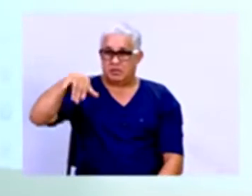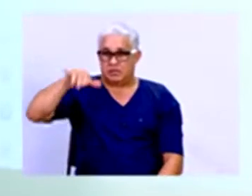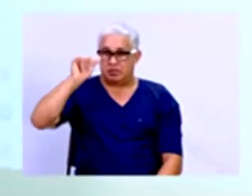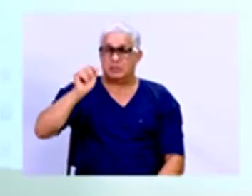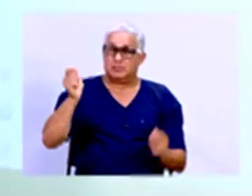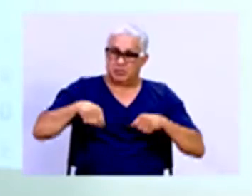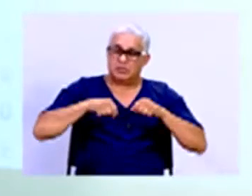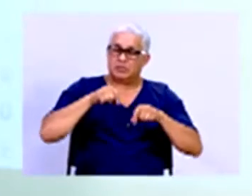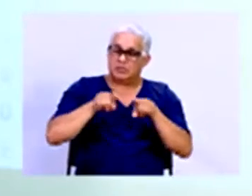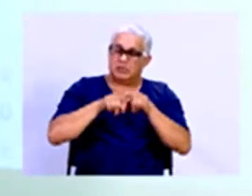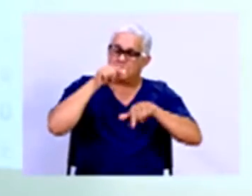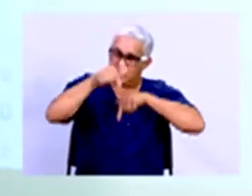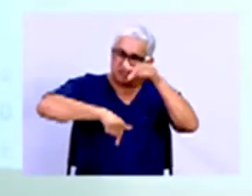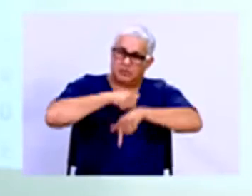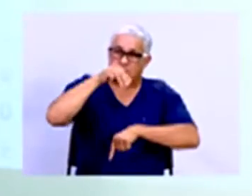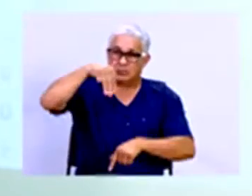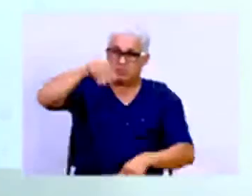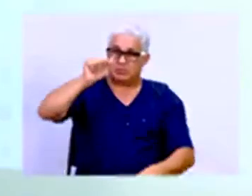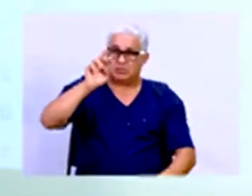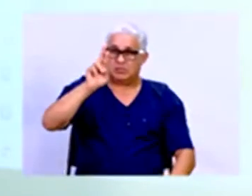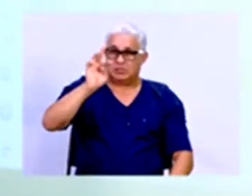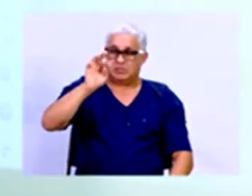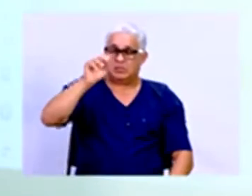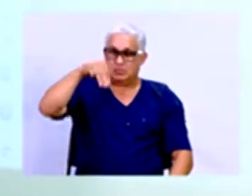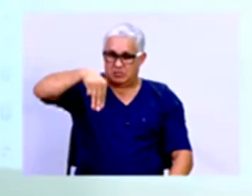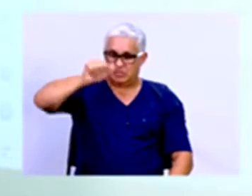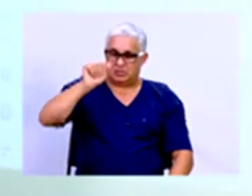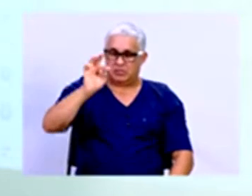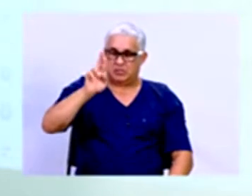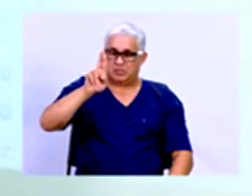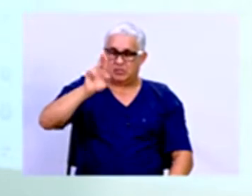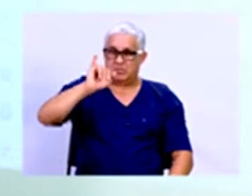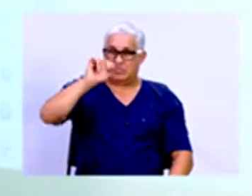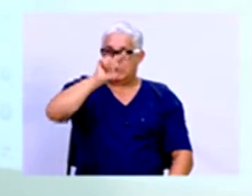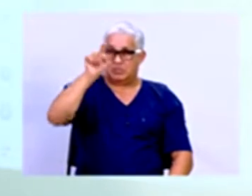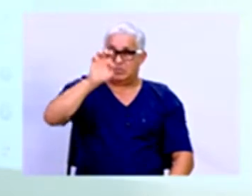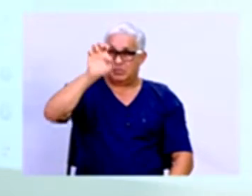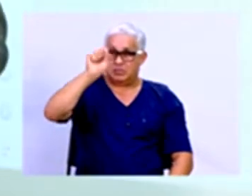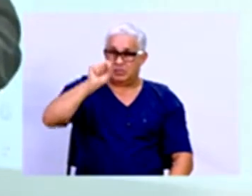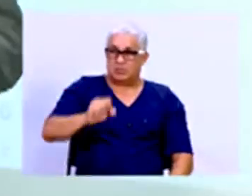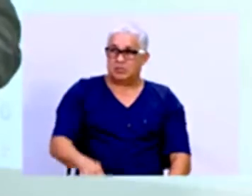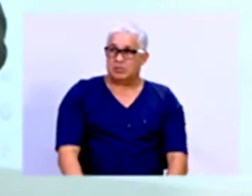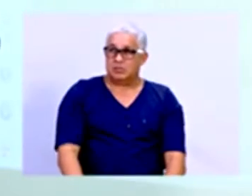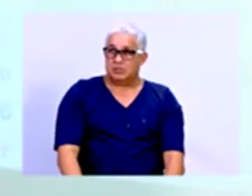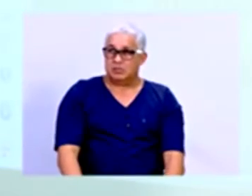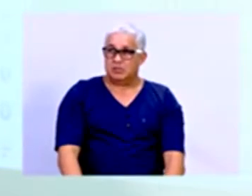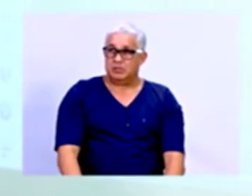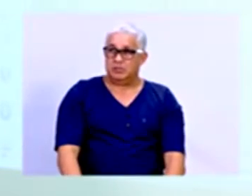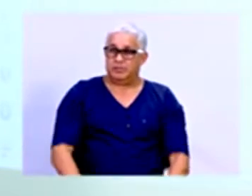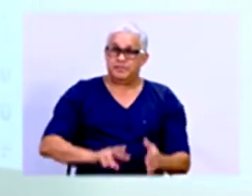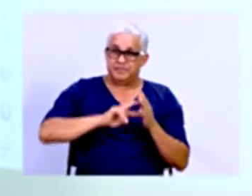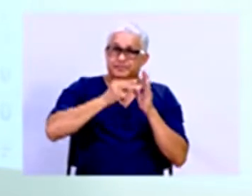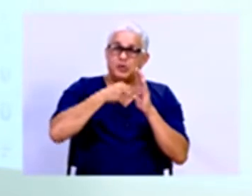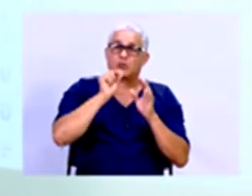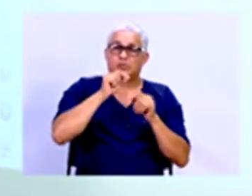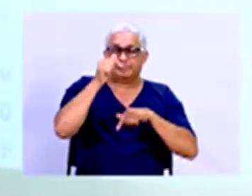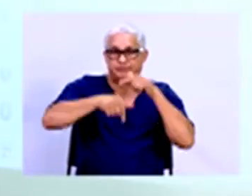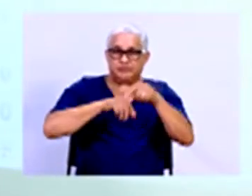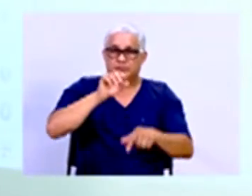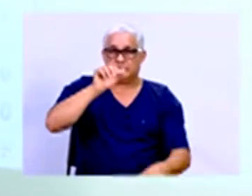trabalhar com matrizes. Né? Quando a gente fala de array, a gente fala de... Normalmente a gente trabalha com